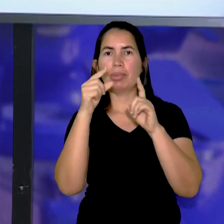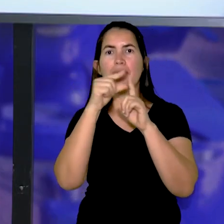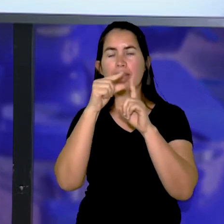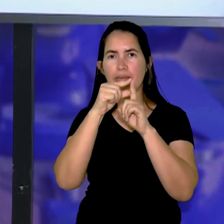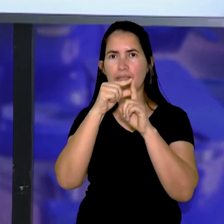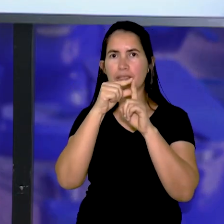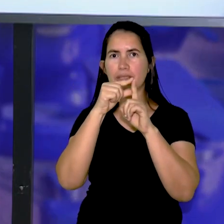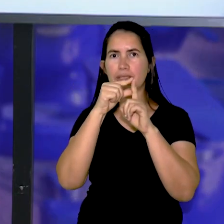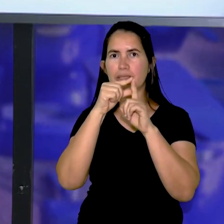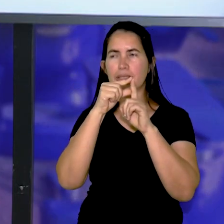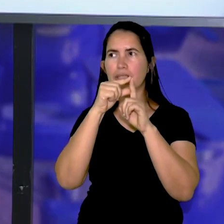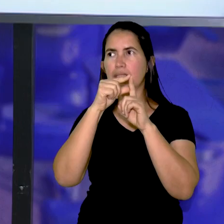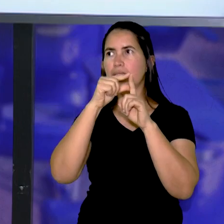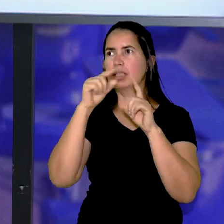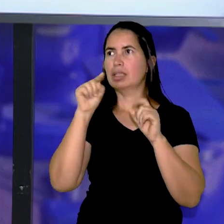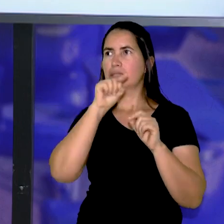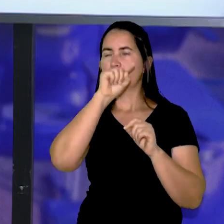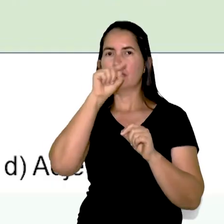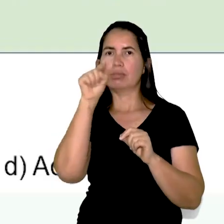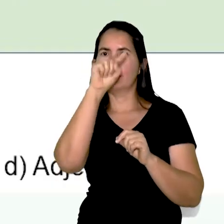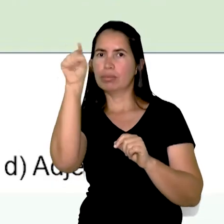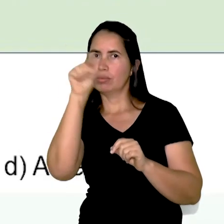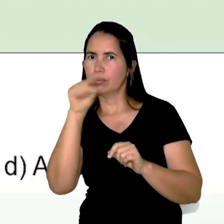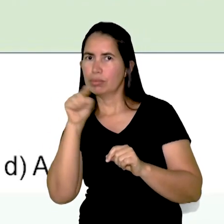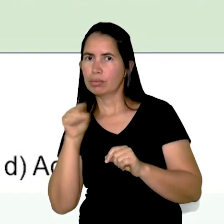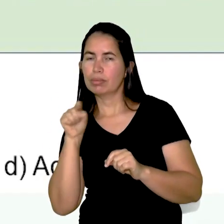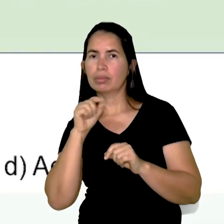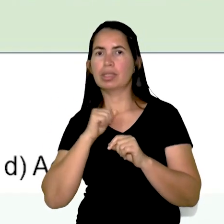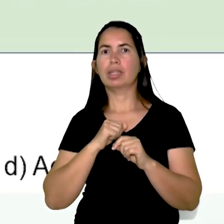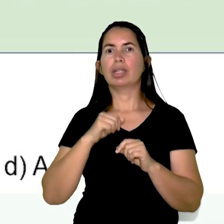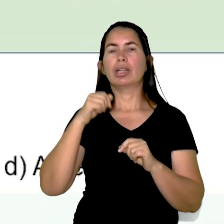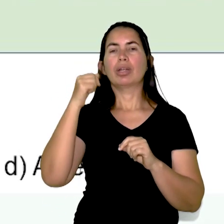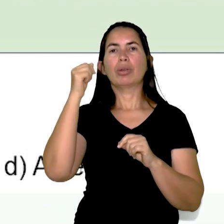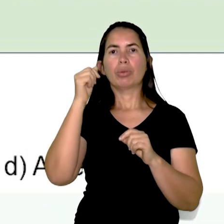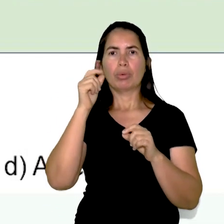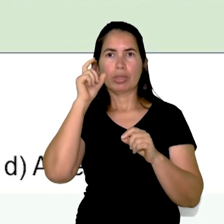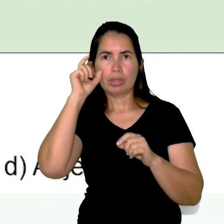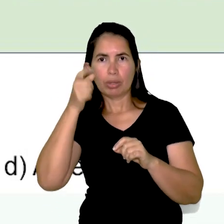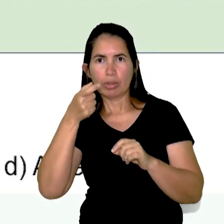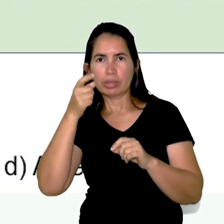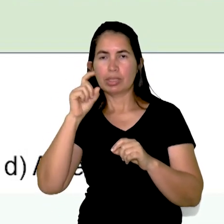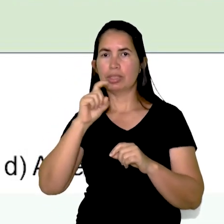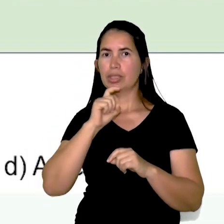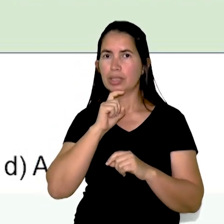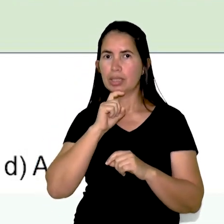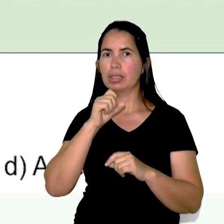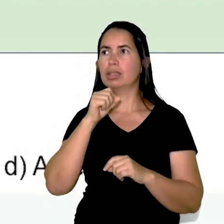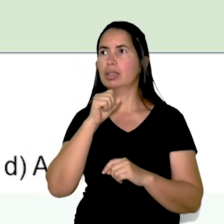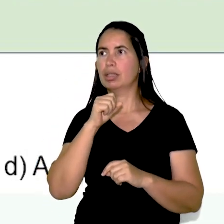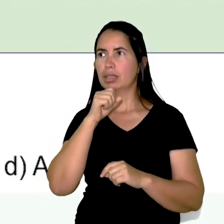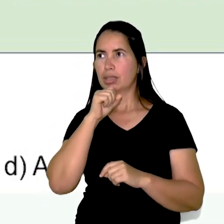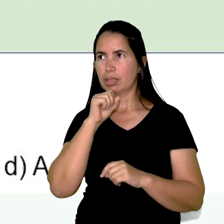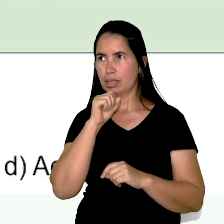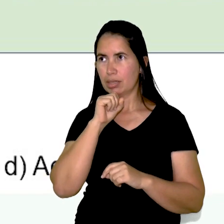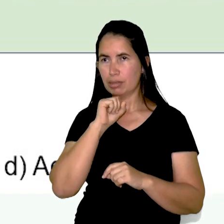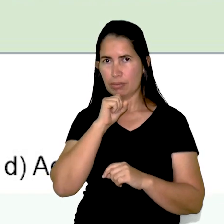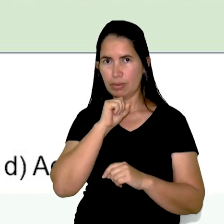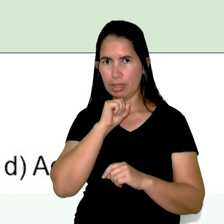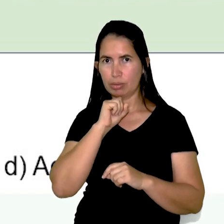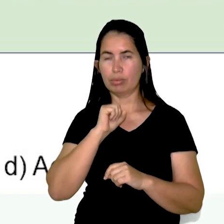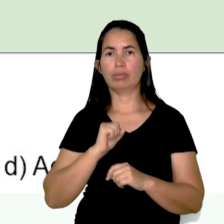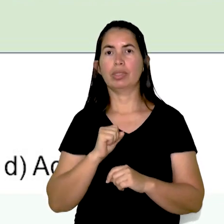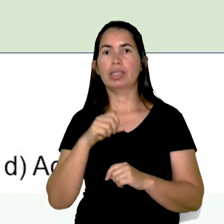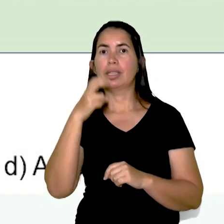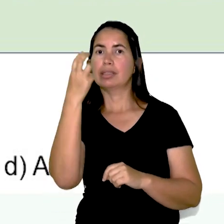em destaques. Curiosa, gelada e velho. Aí eu quero que vocês me digam, essas 3